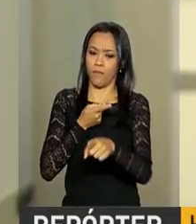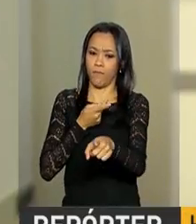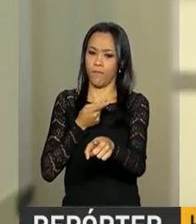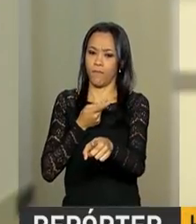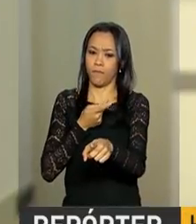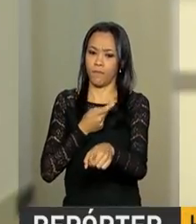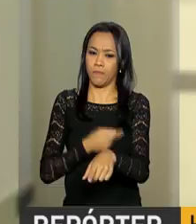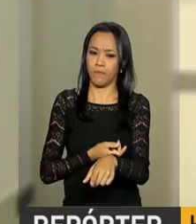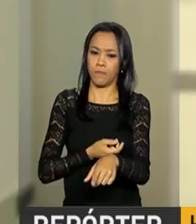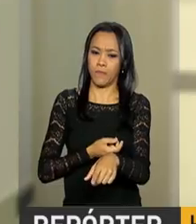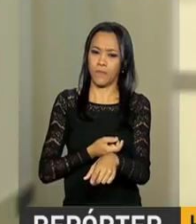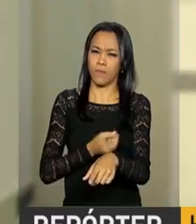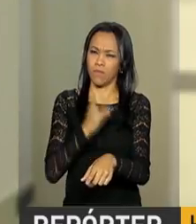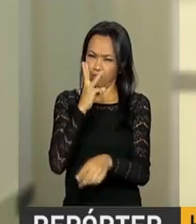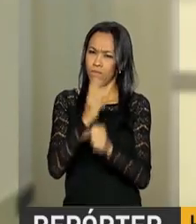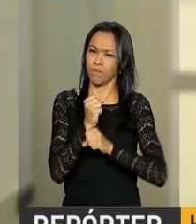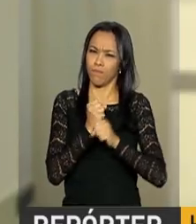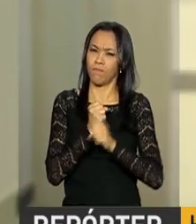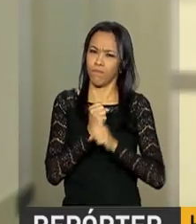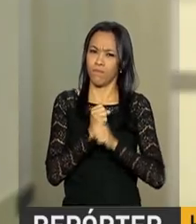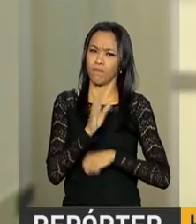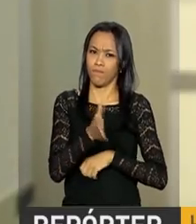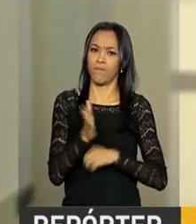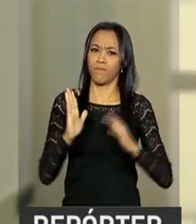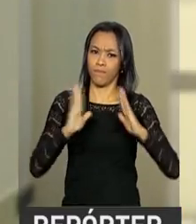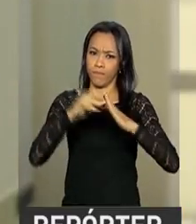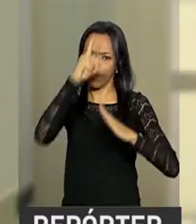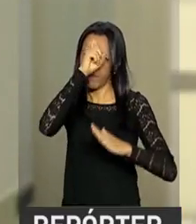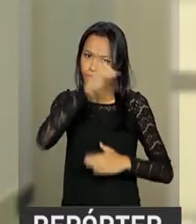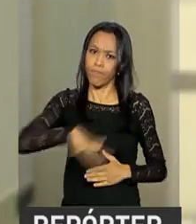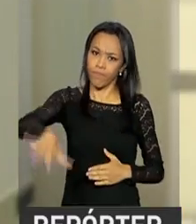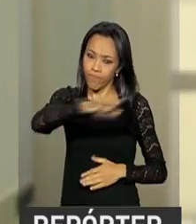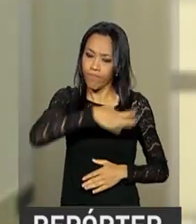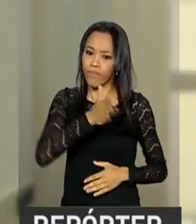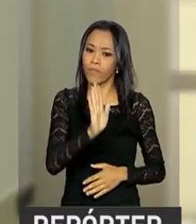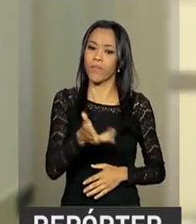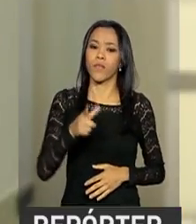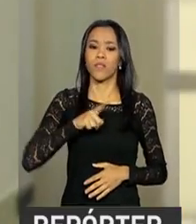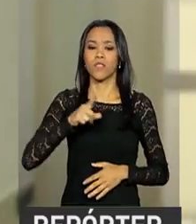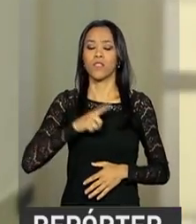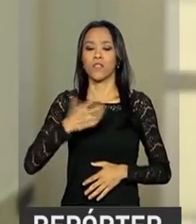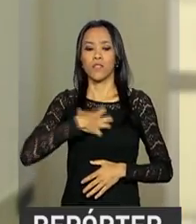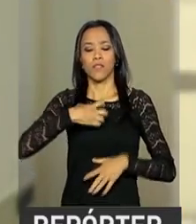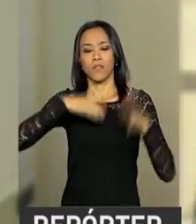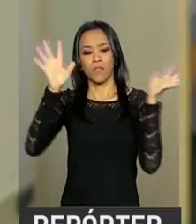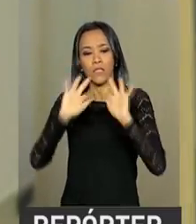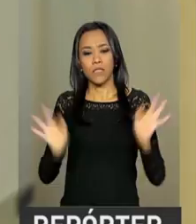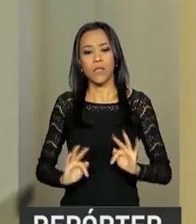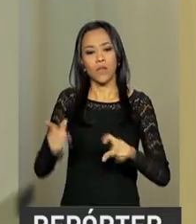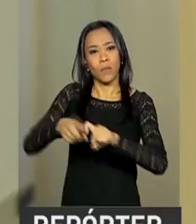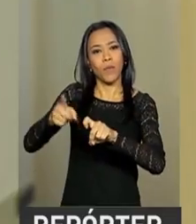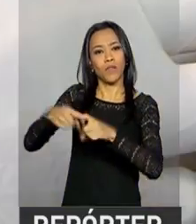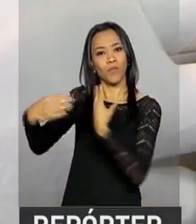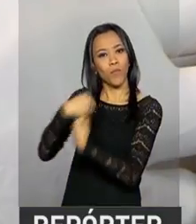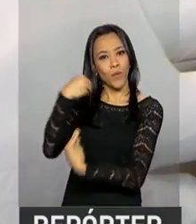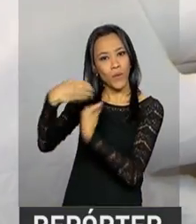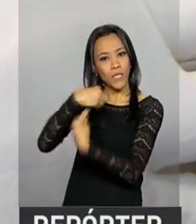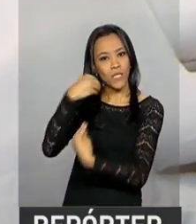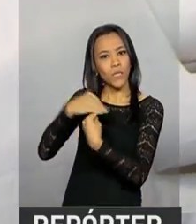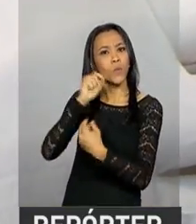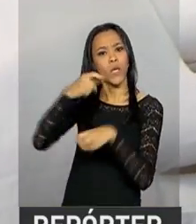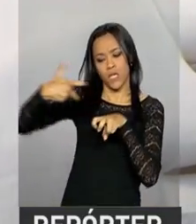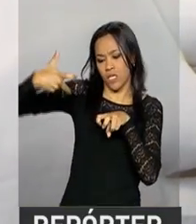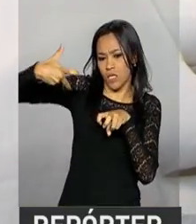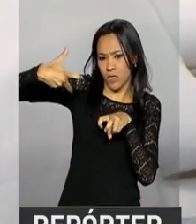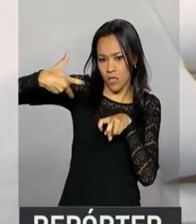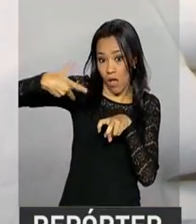três 3 anos mais ou menos aqui no INTO e tive a felicidade Dr Eduardo ter passado uma injeção